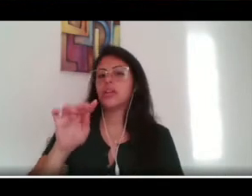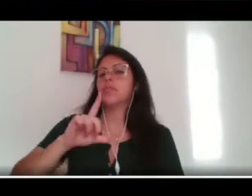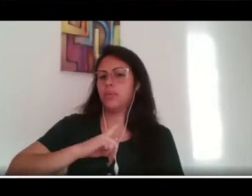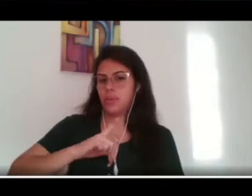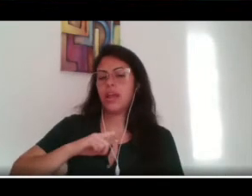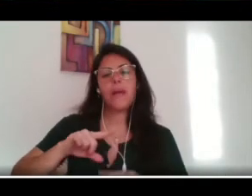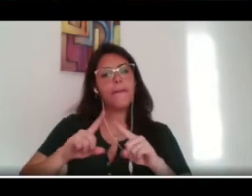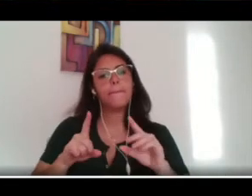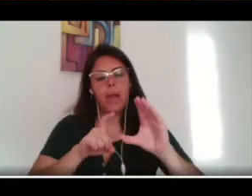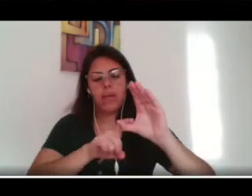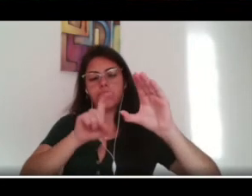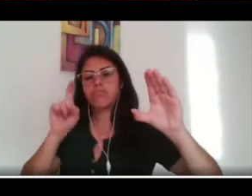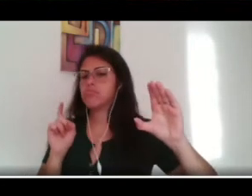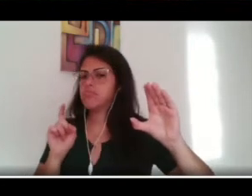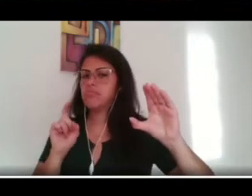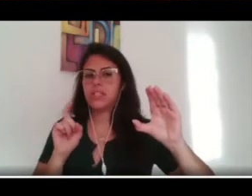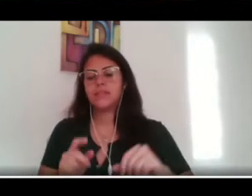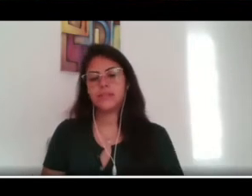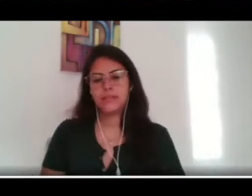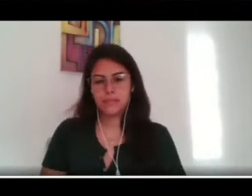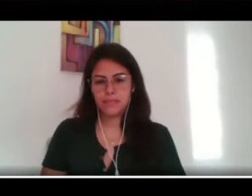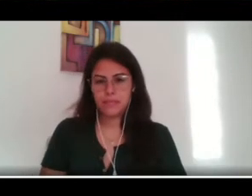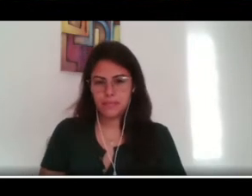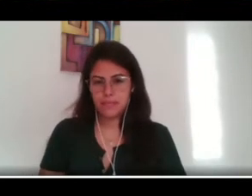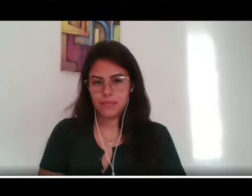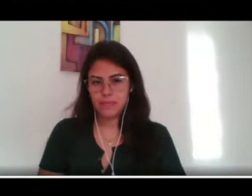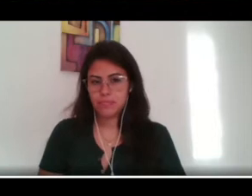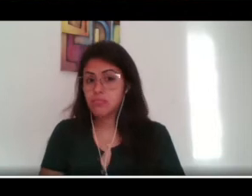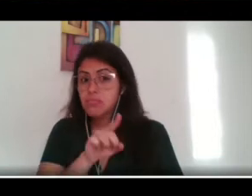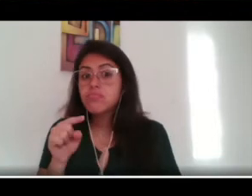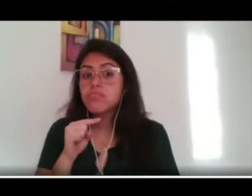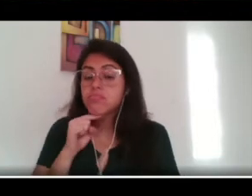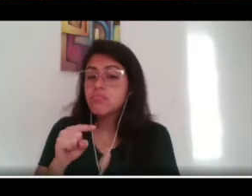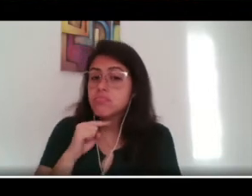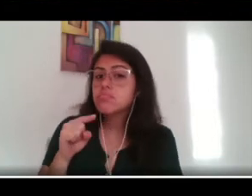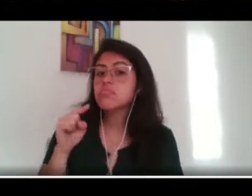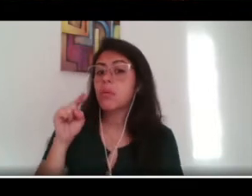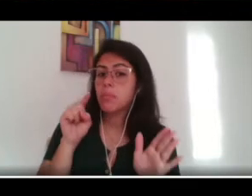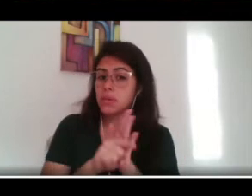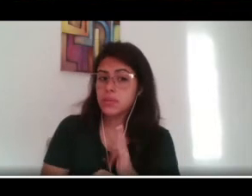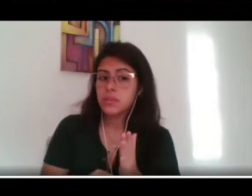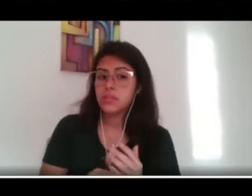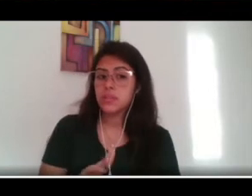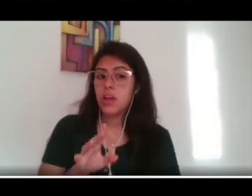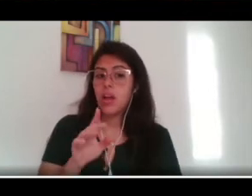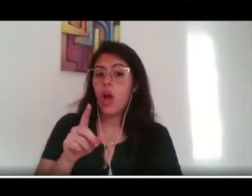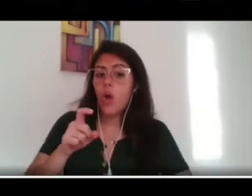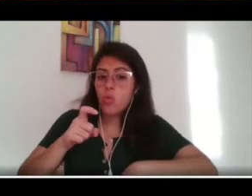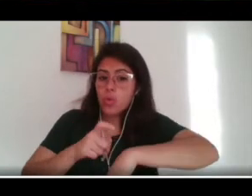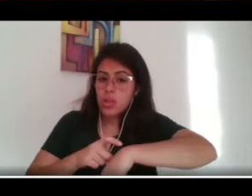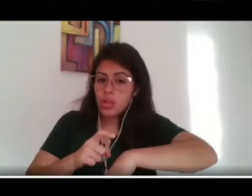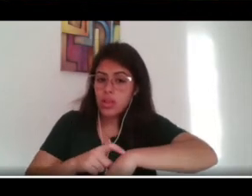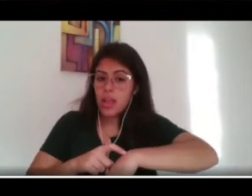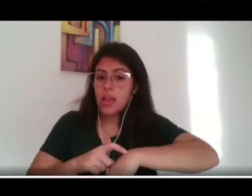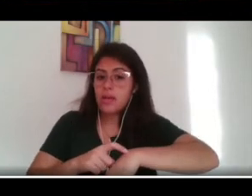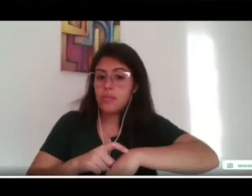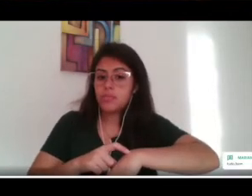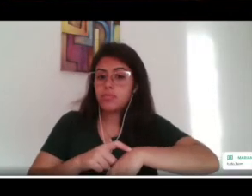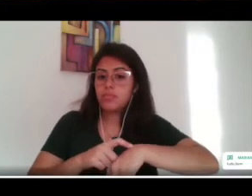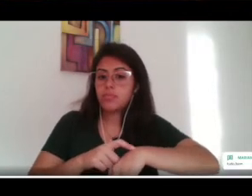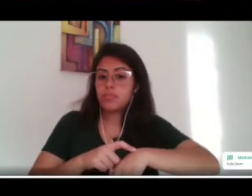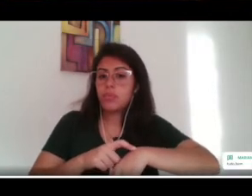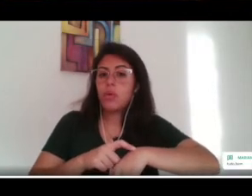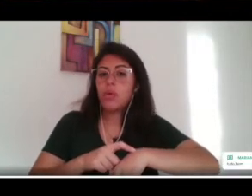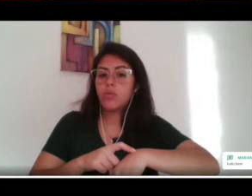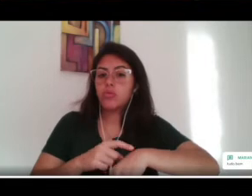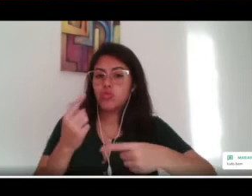Alguma pergunta? O tempo de queda dos dois grilos é o mesmo tempo. É o mesmo tempo. Por que é o mesmo